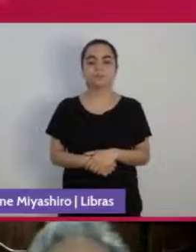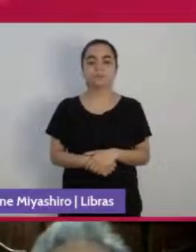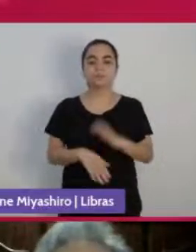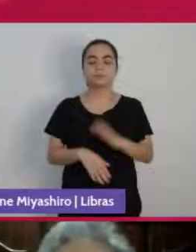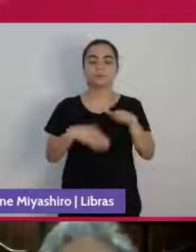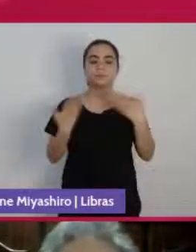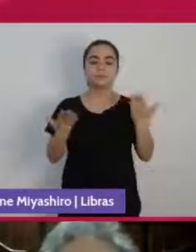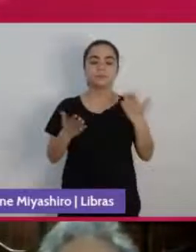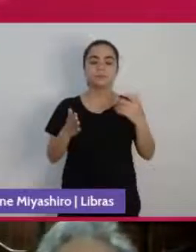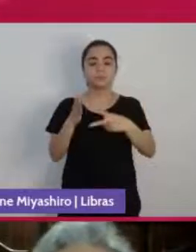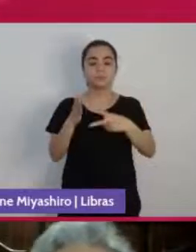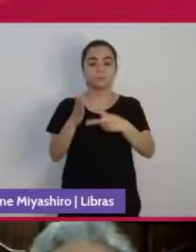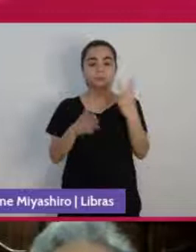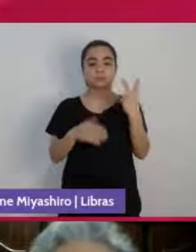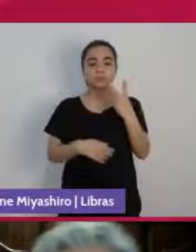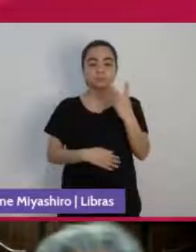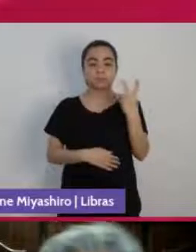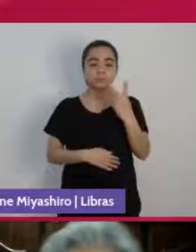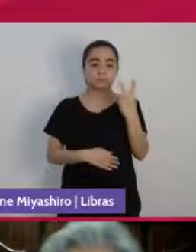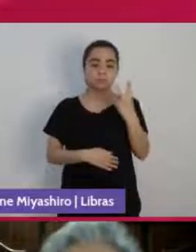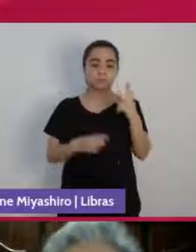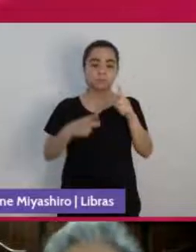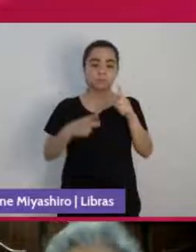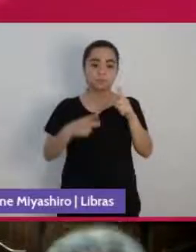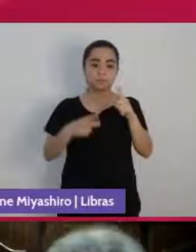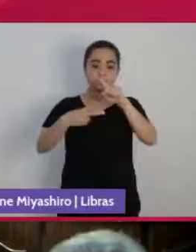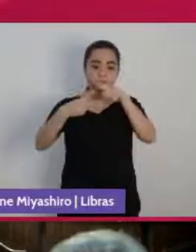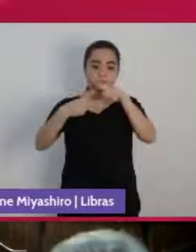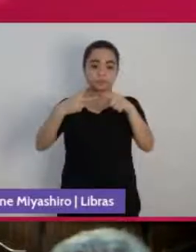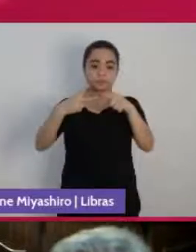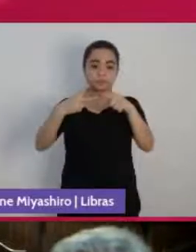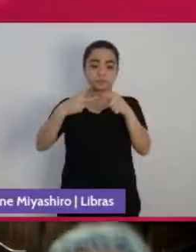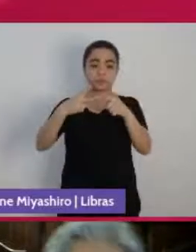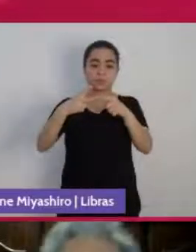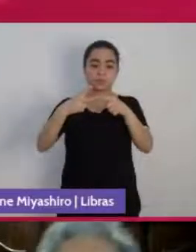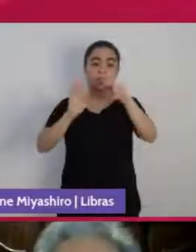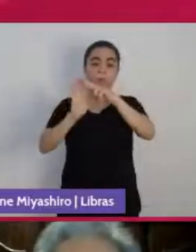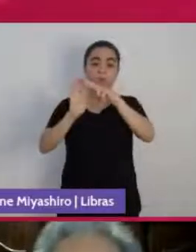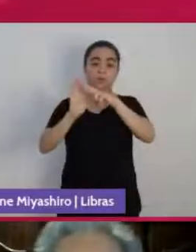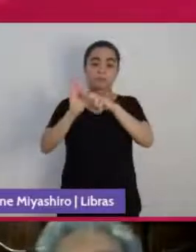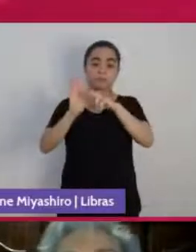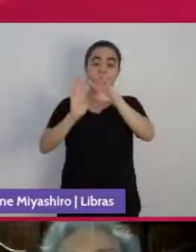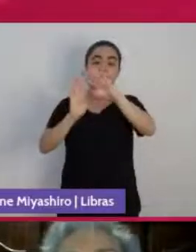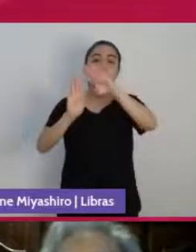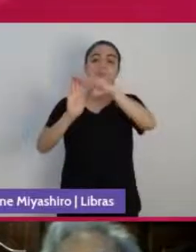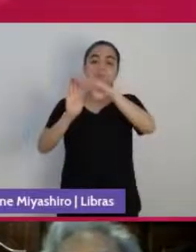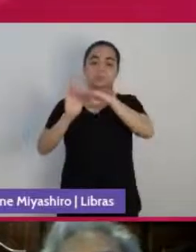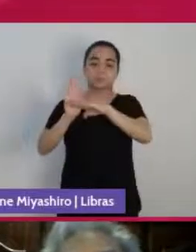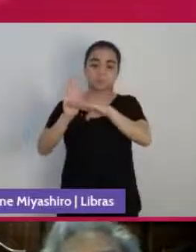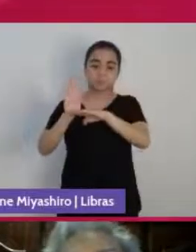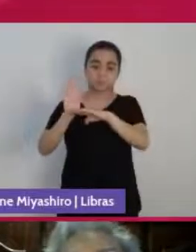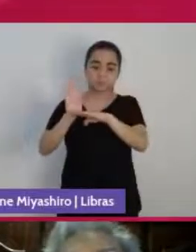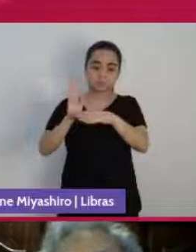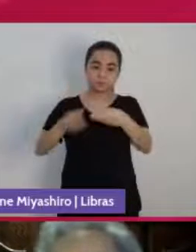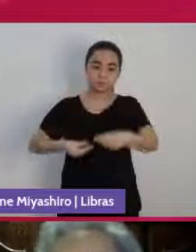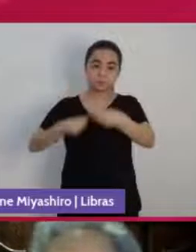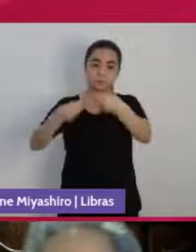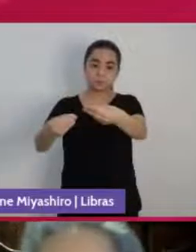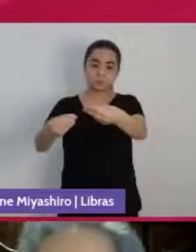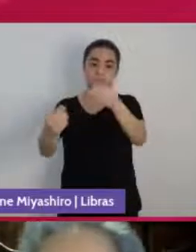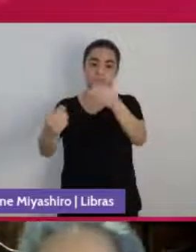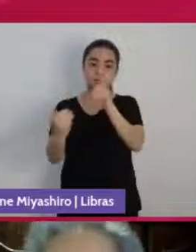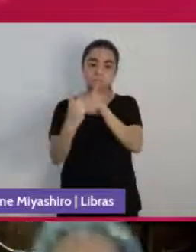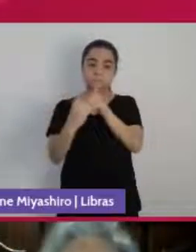segundo tópico é o questionário aplicado à paciente. E aí eu vejo